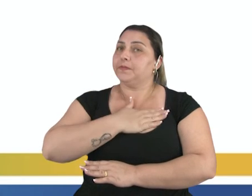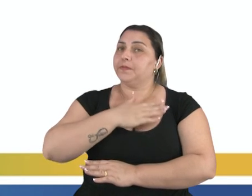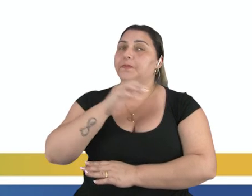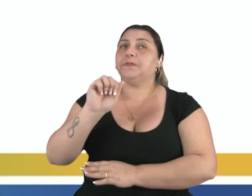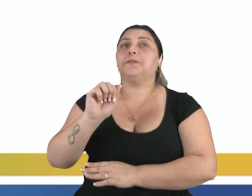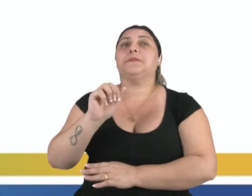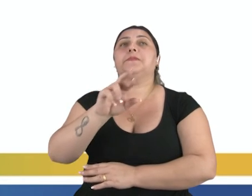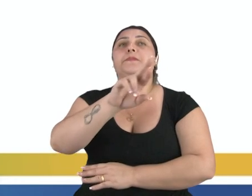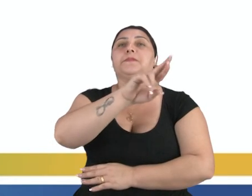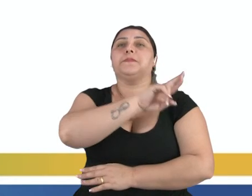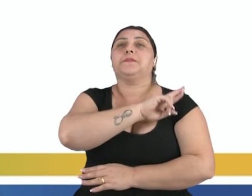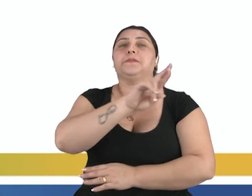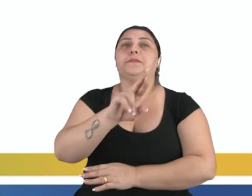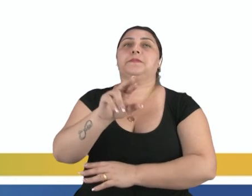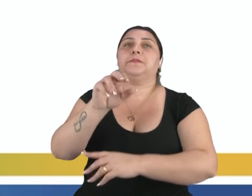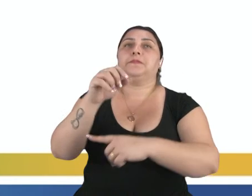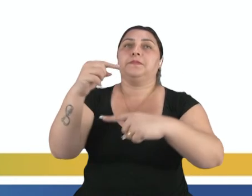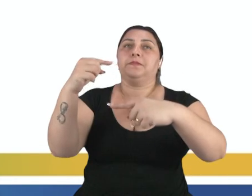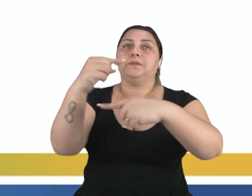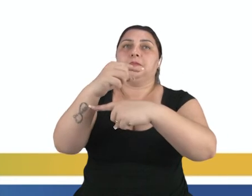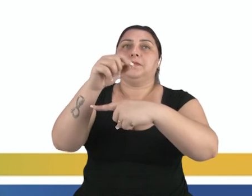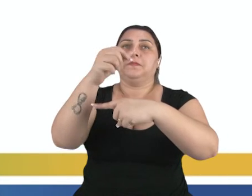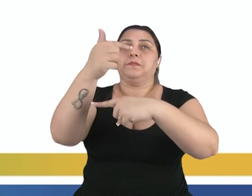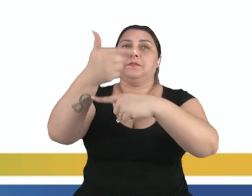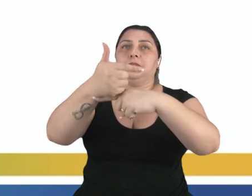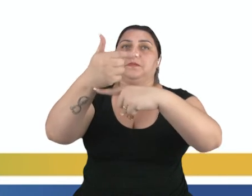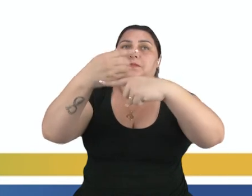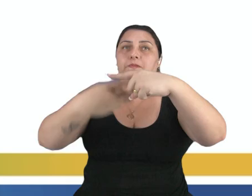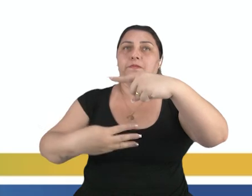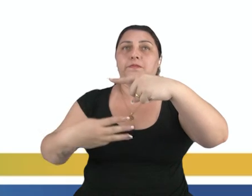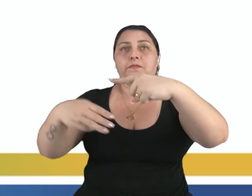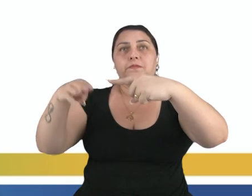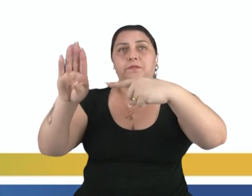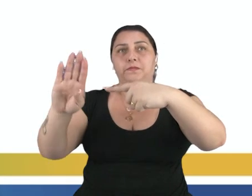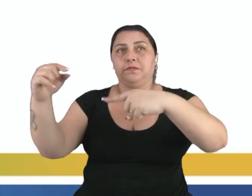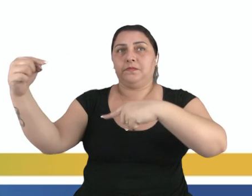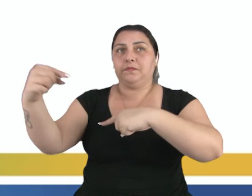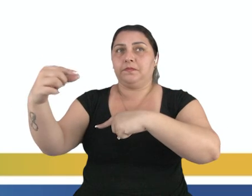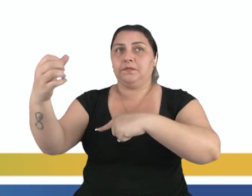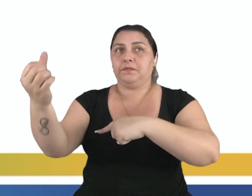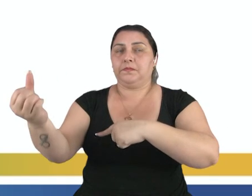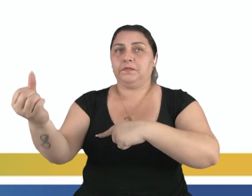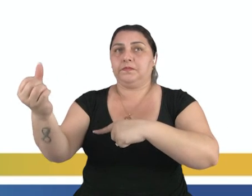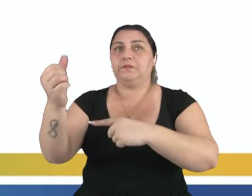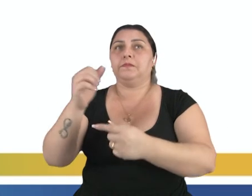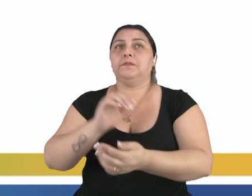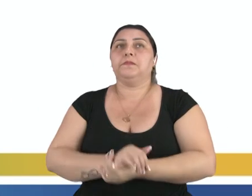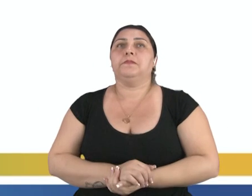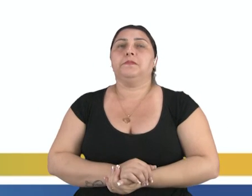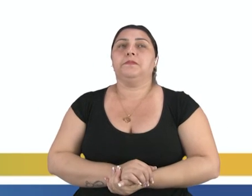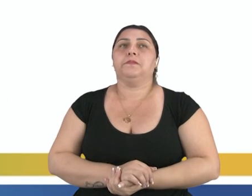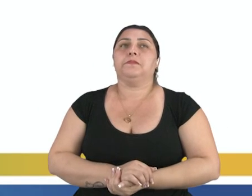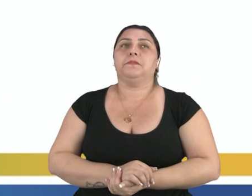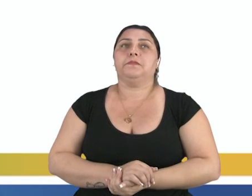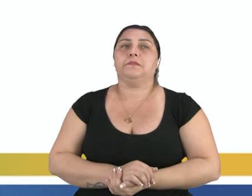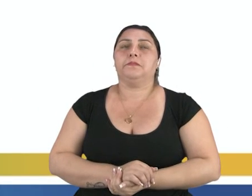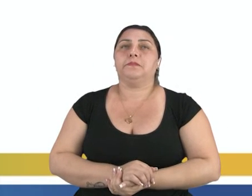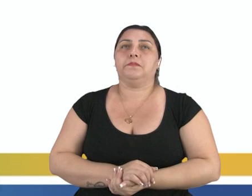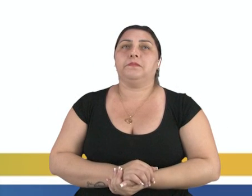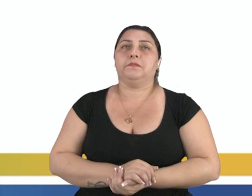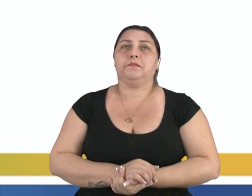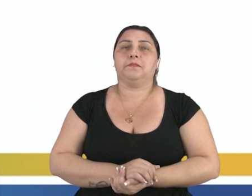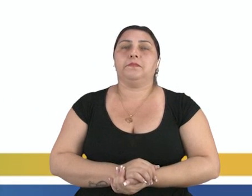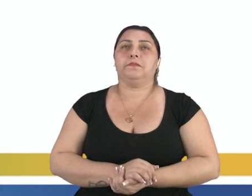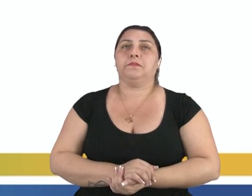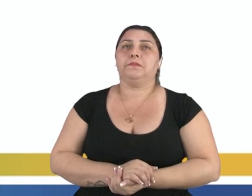2/3 e o meu B tem valor do coeficiente linear de menos 6. Tudo